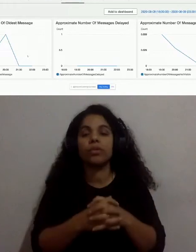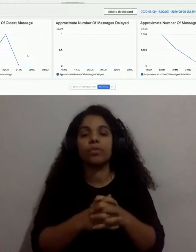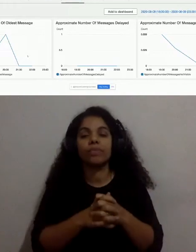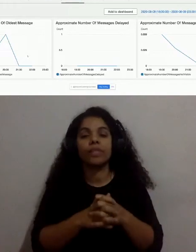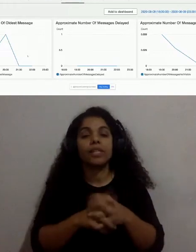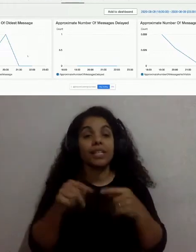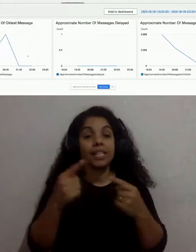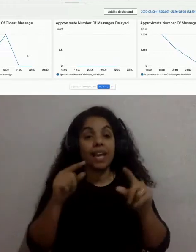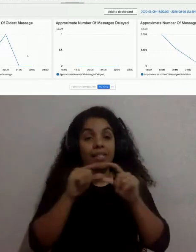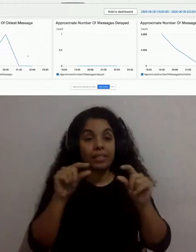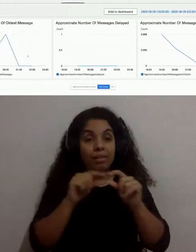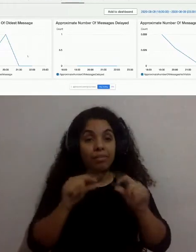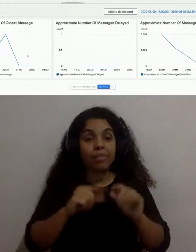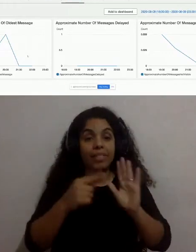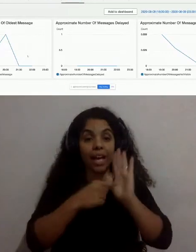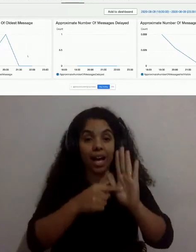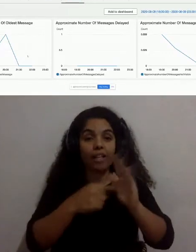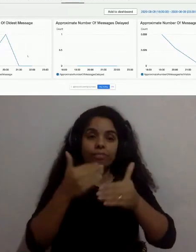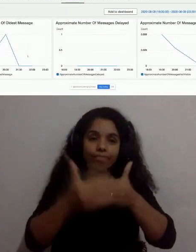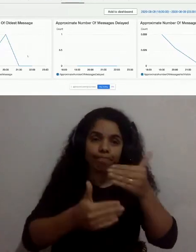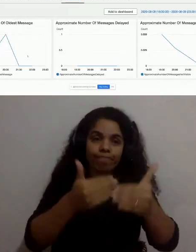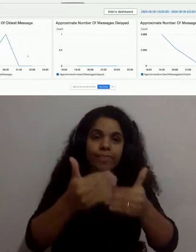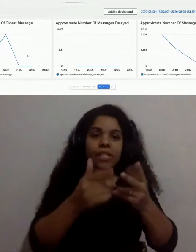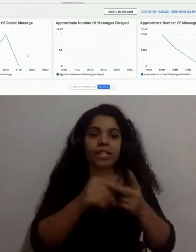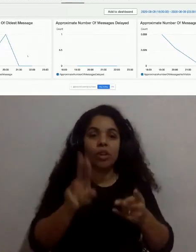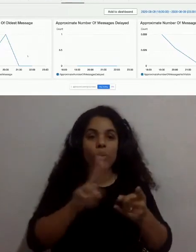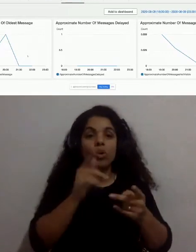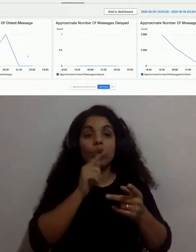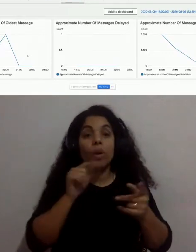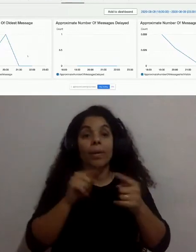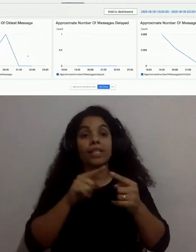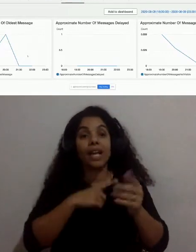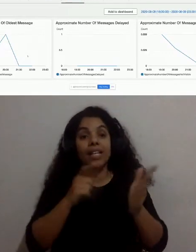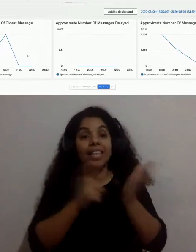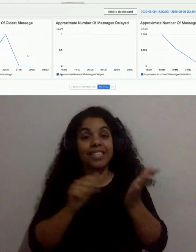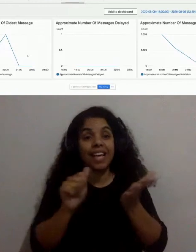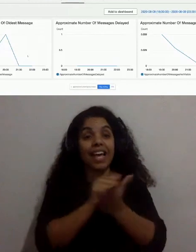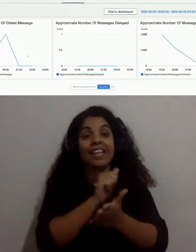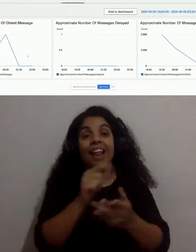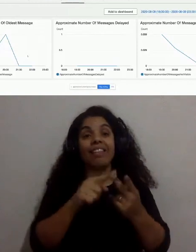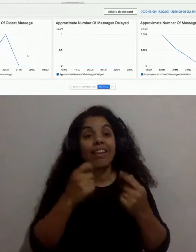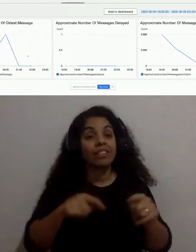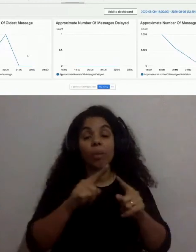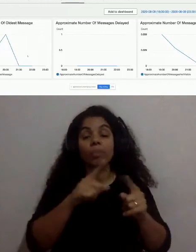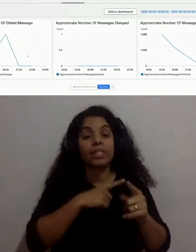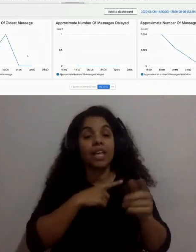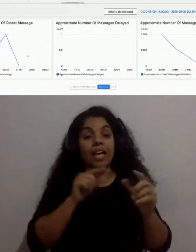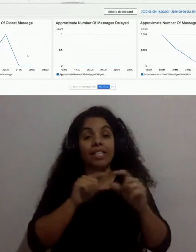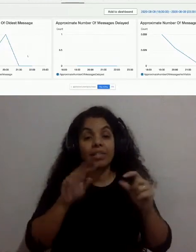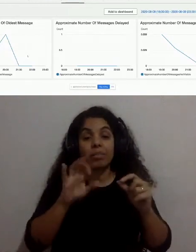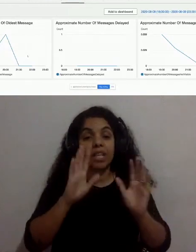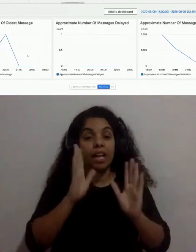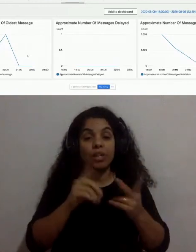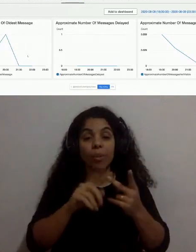essas mensagens, à medida que elas são consumidas, elas devem ser deletadas. Eu não preciso ter essas mensagens mais. Eu já consumi